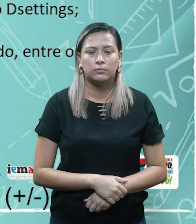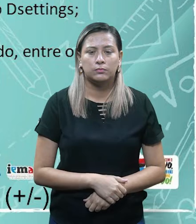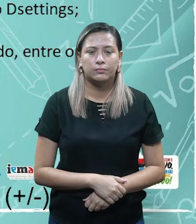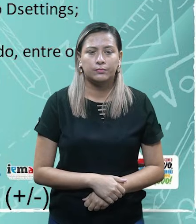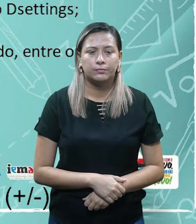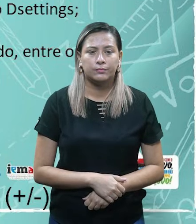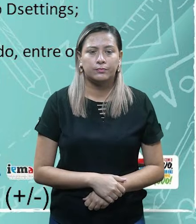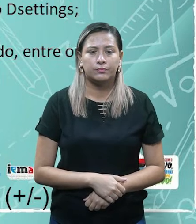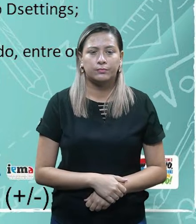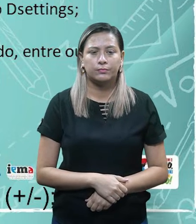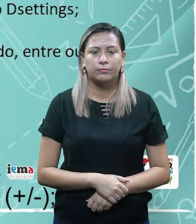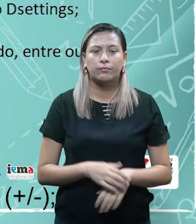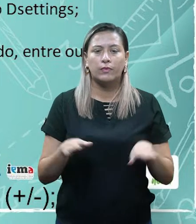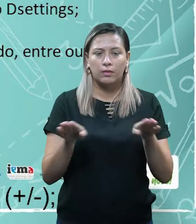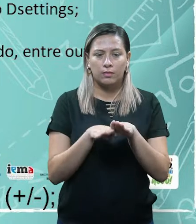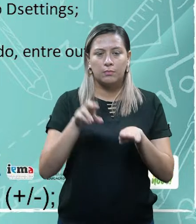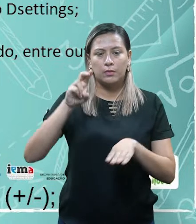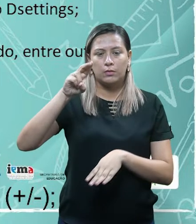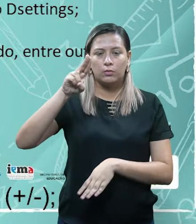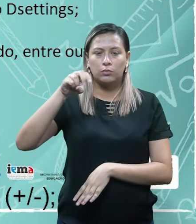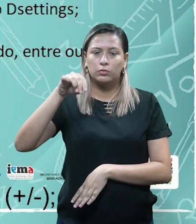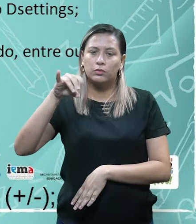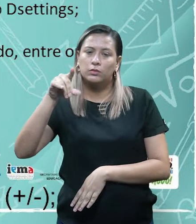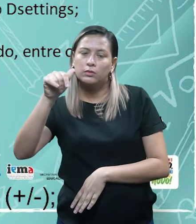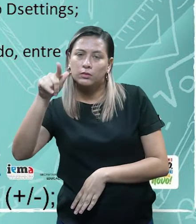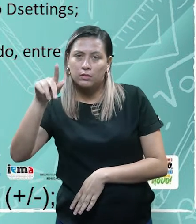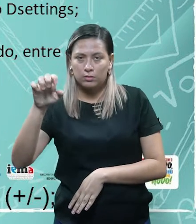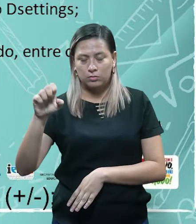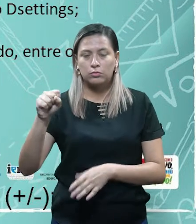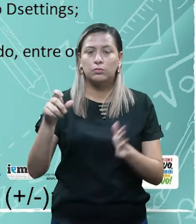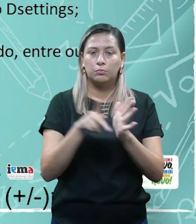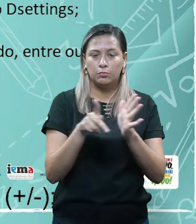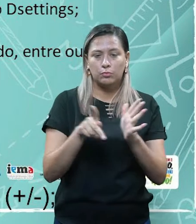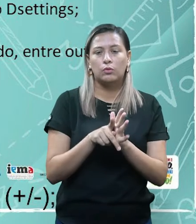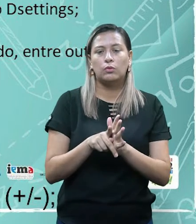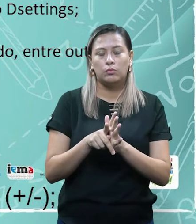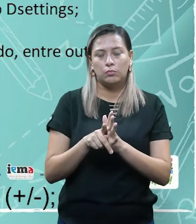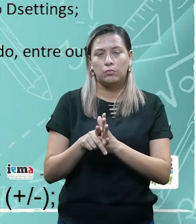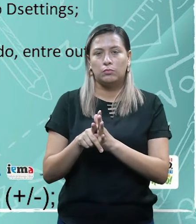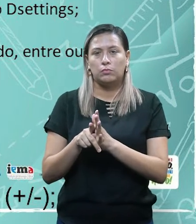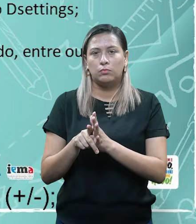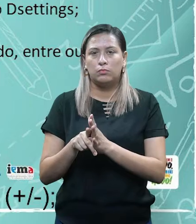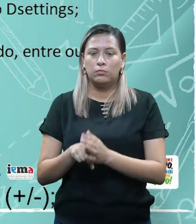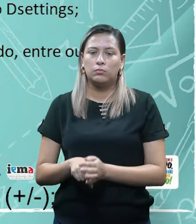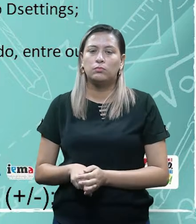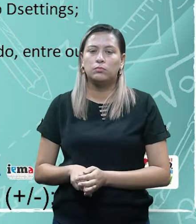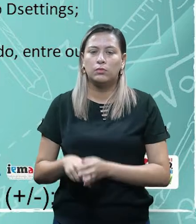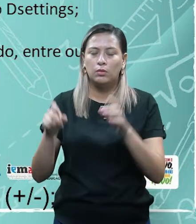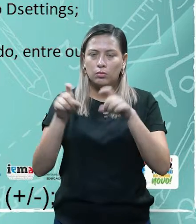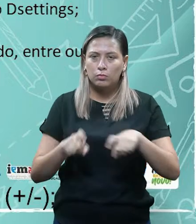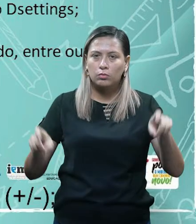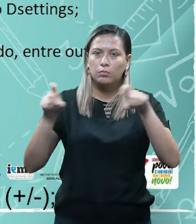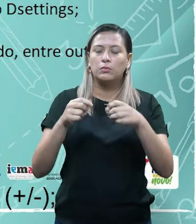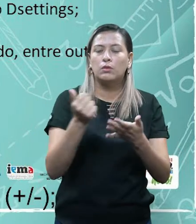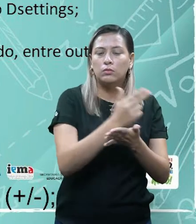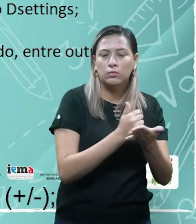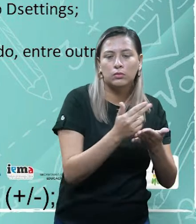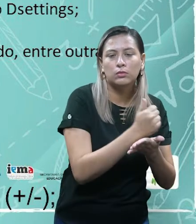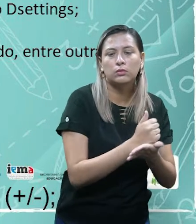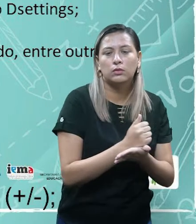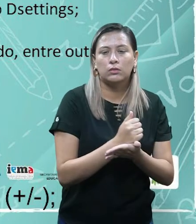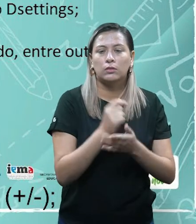As unidades que a gente trabalha no CAD, num primeiro momento, é adimensional, você não tem uma